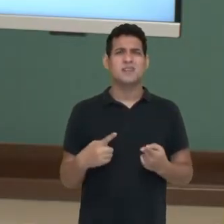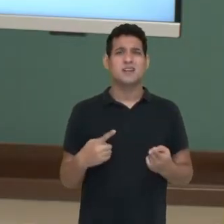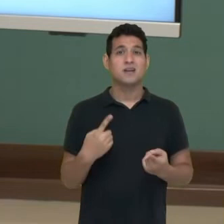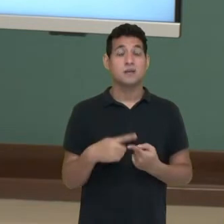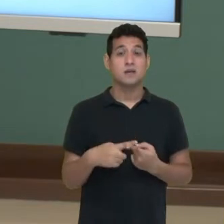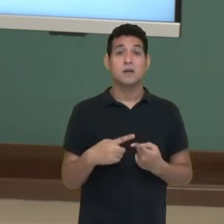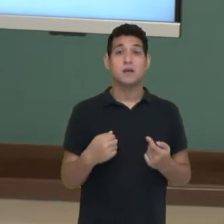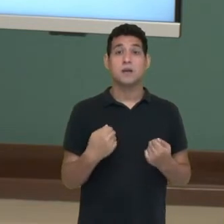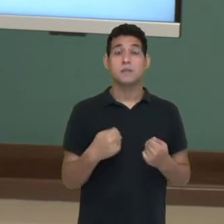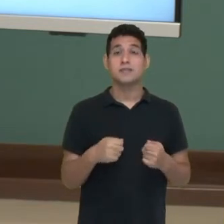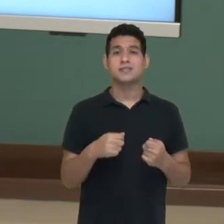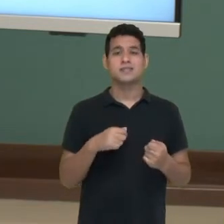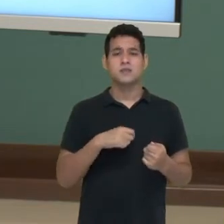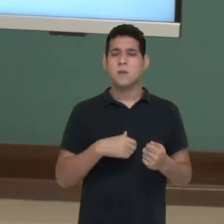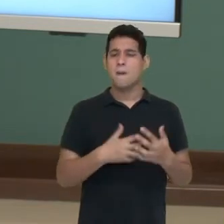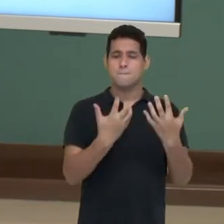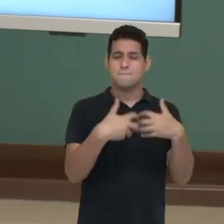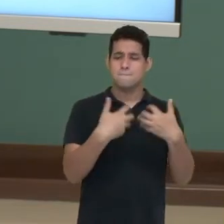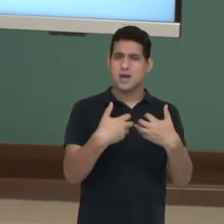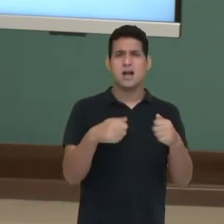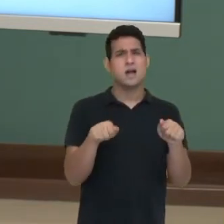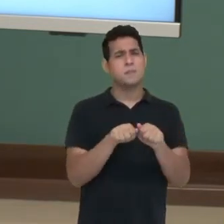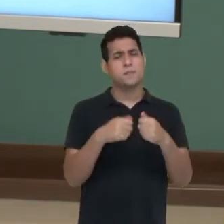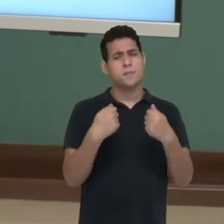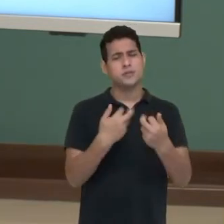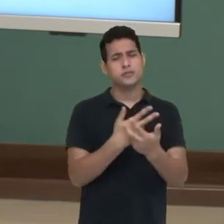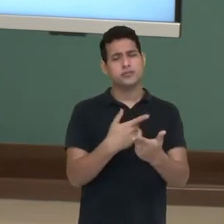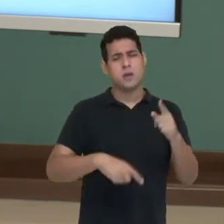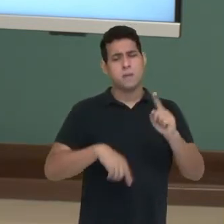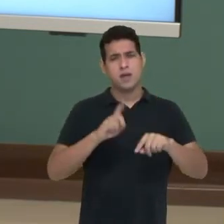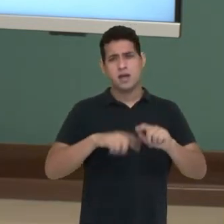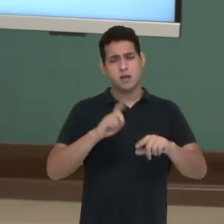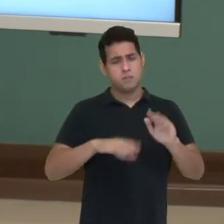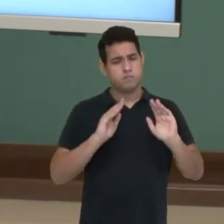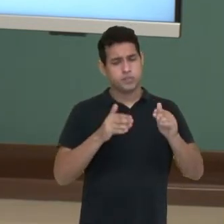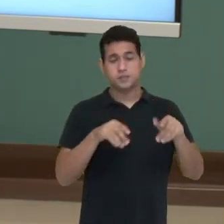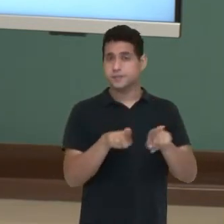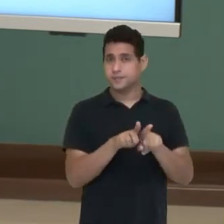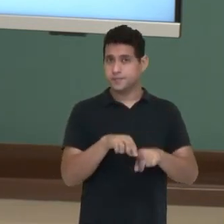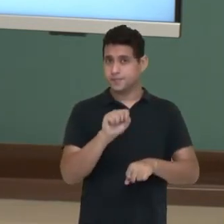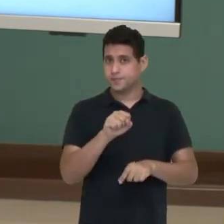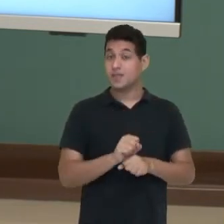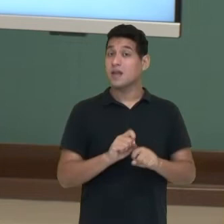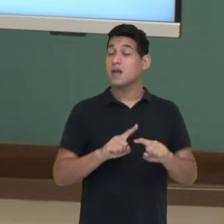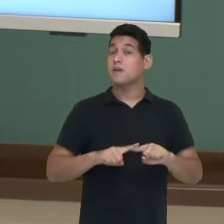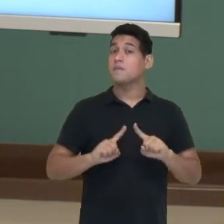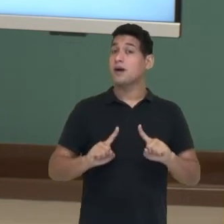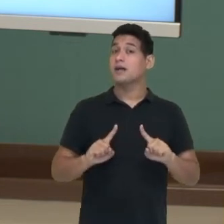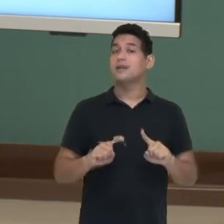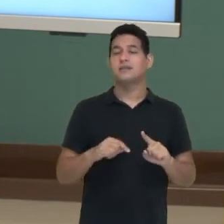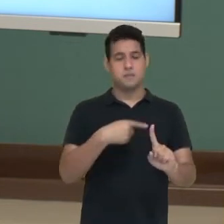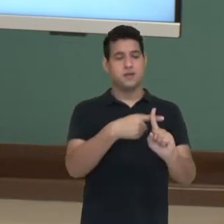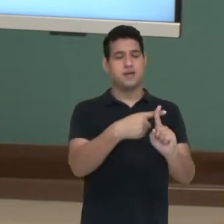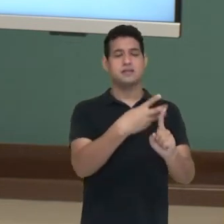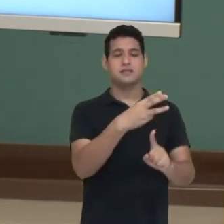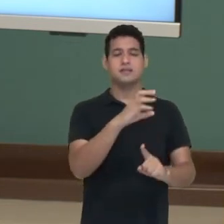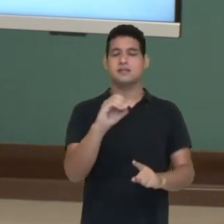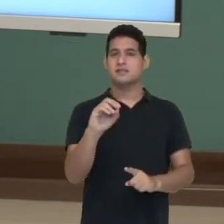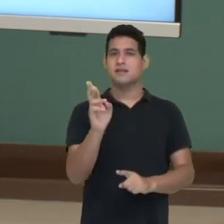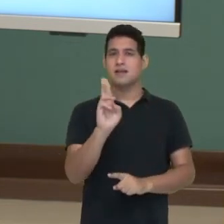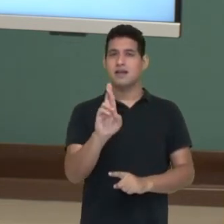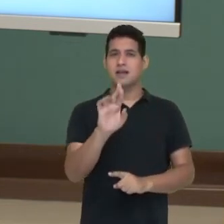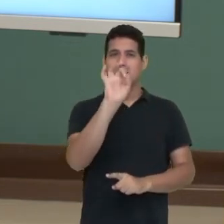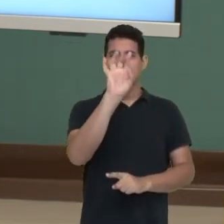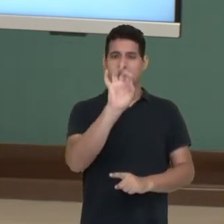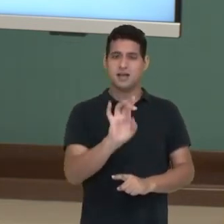precisa de um maquinário, precisa de materiais específicos, tá bom? Mais R$300 por